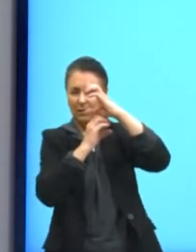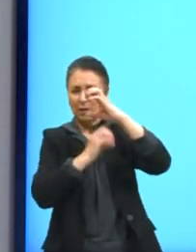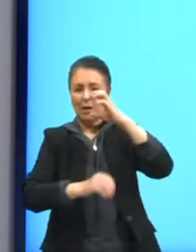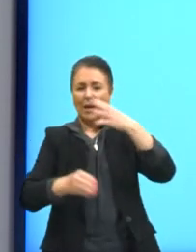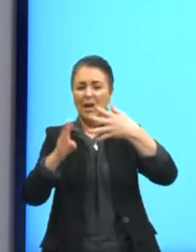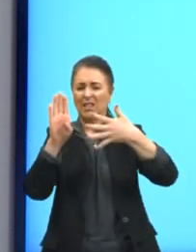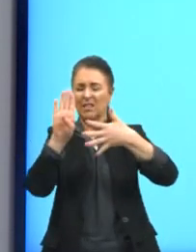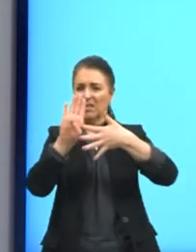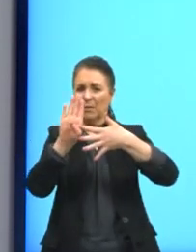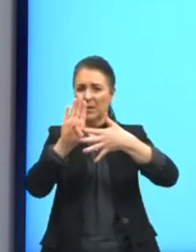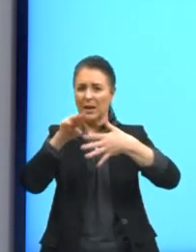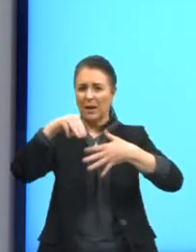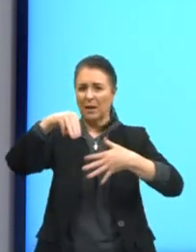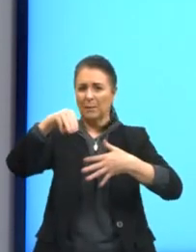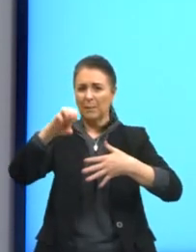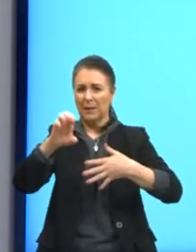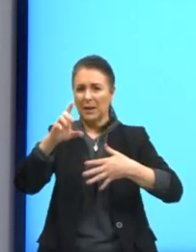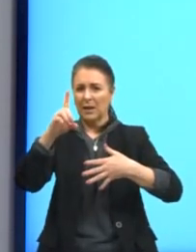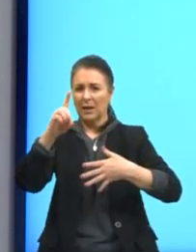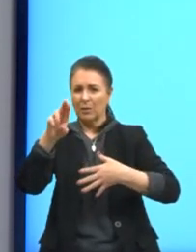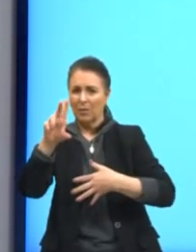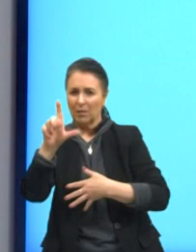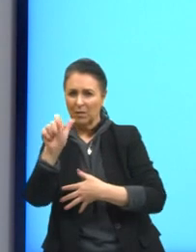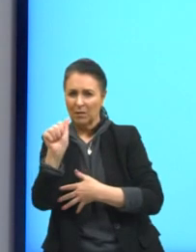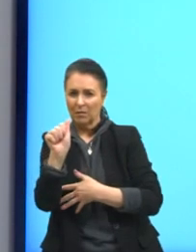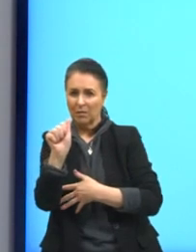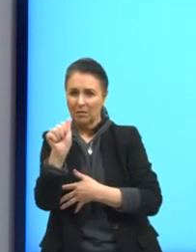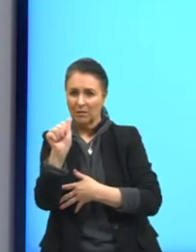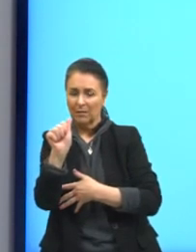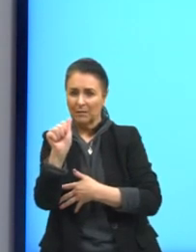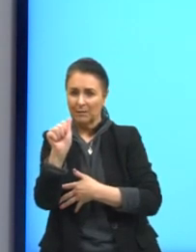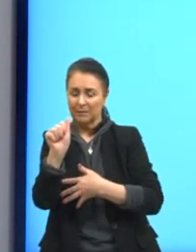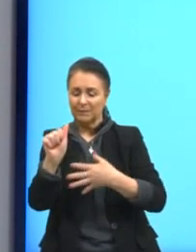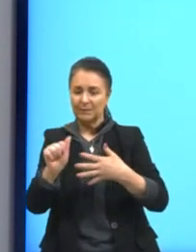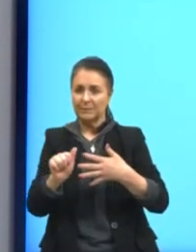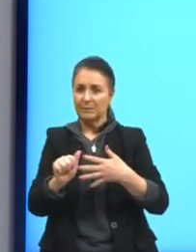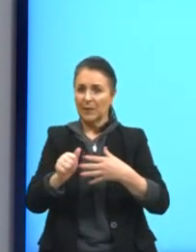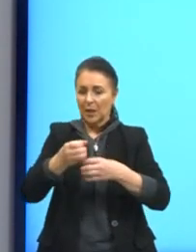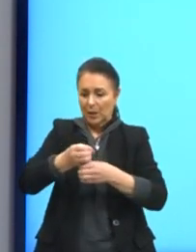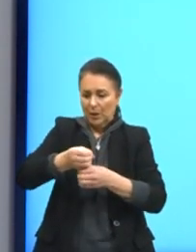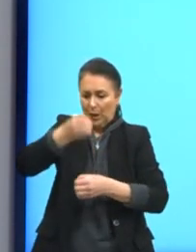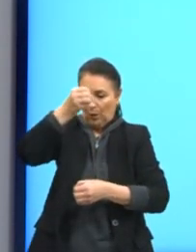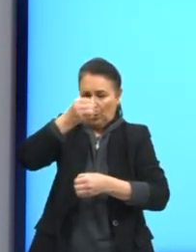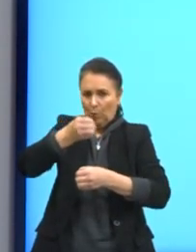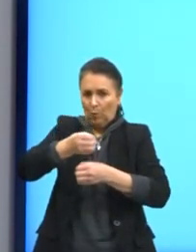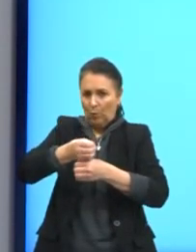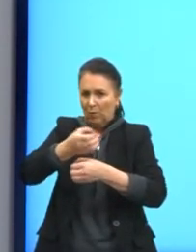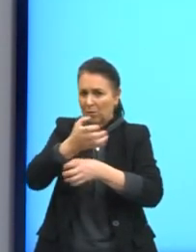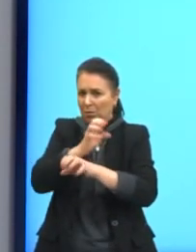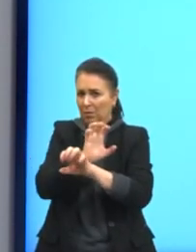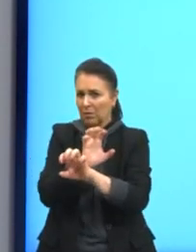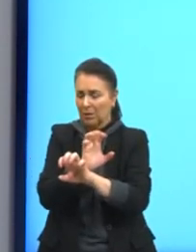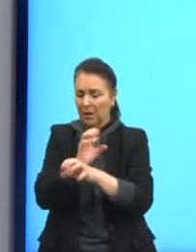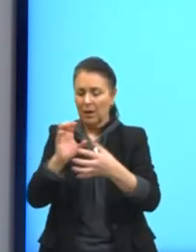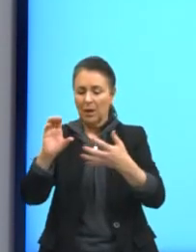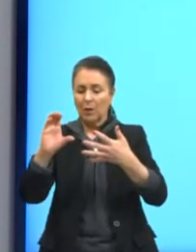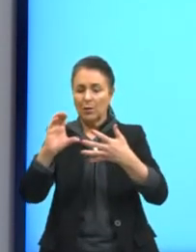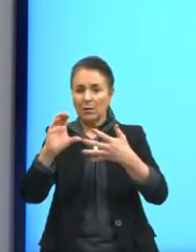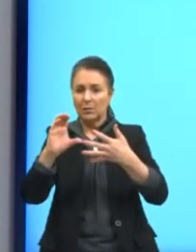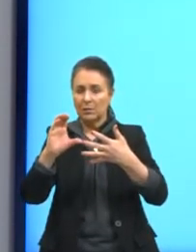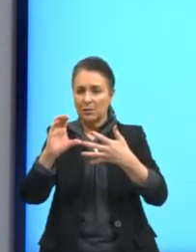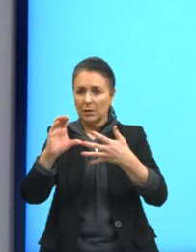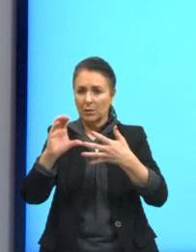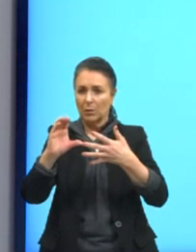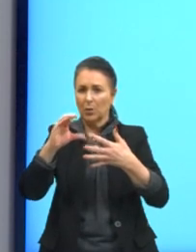medula que esse prolongamento aqui nossa coluna vertebral a letra C